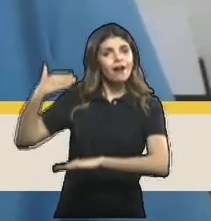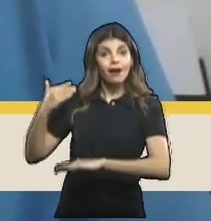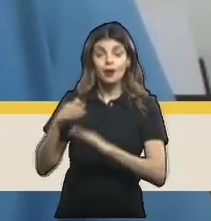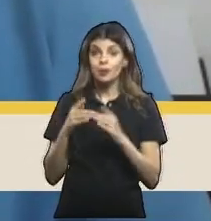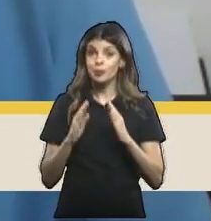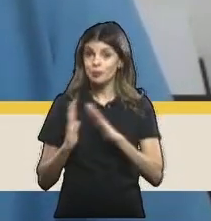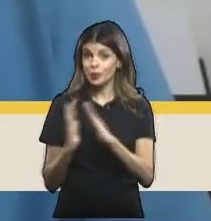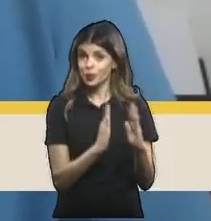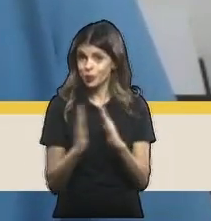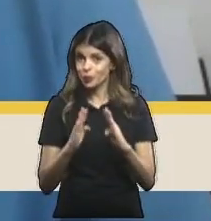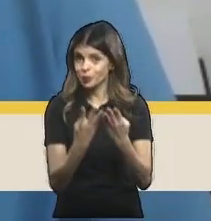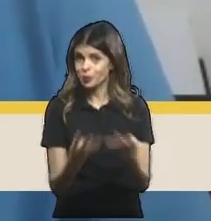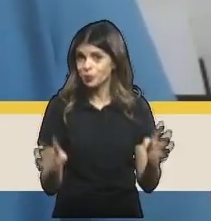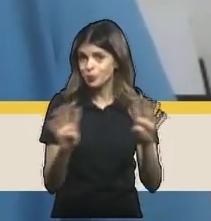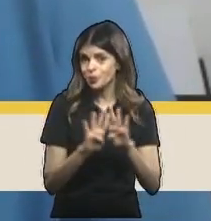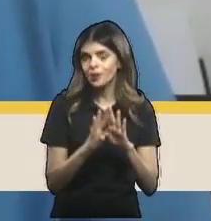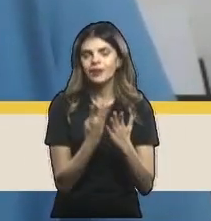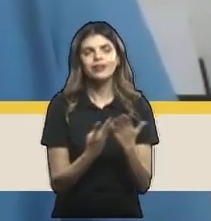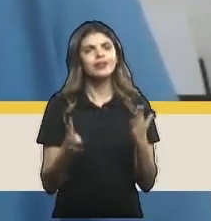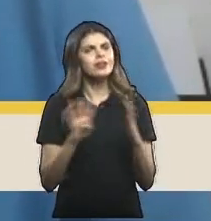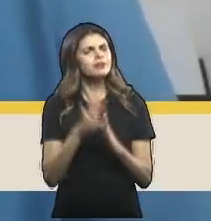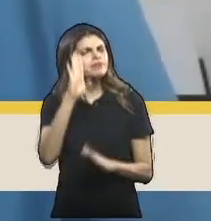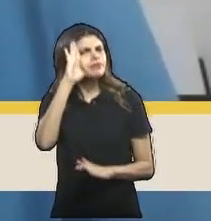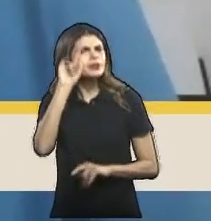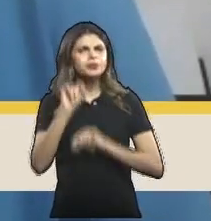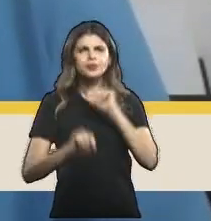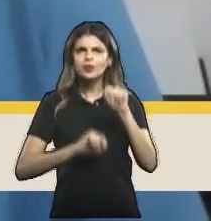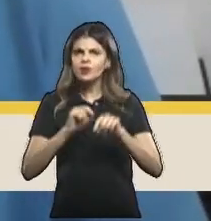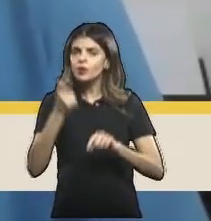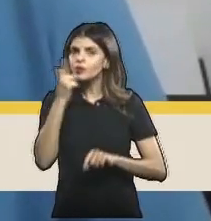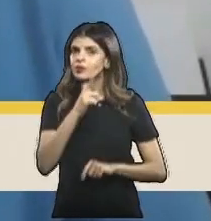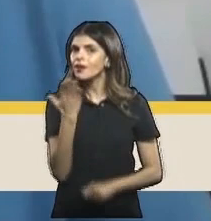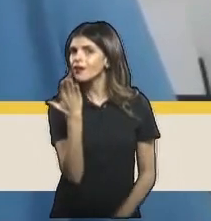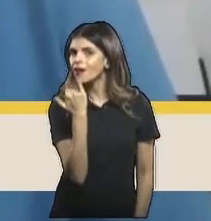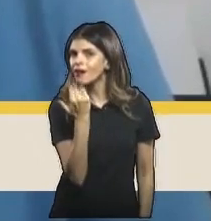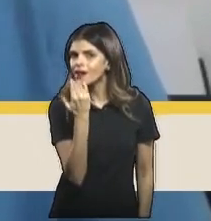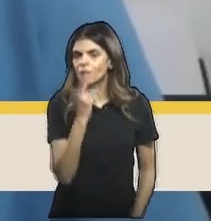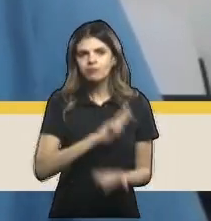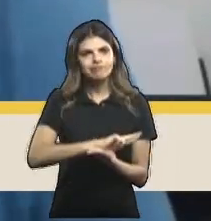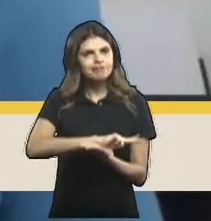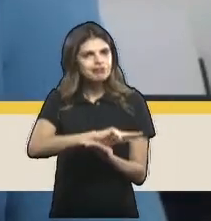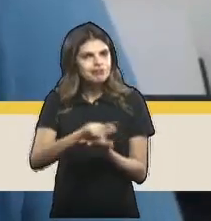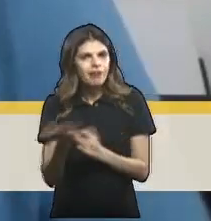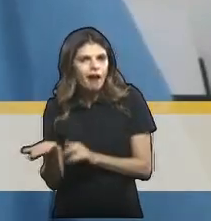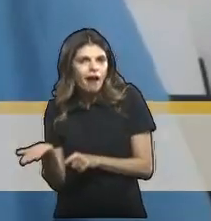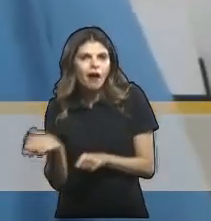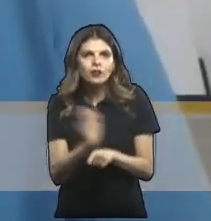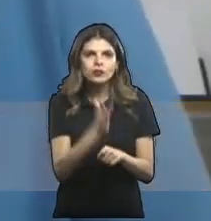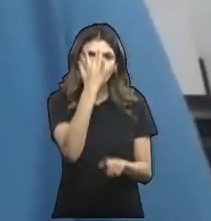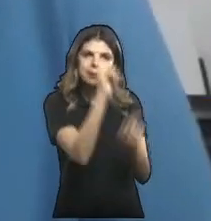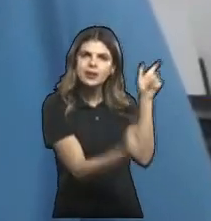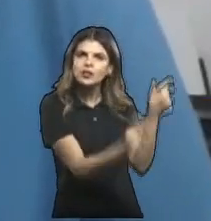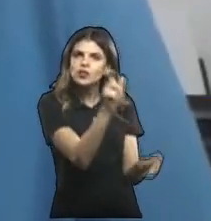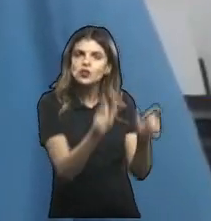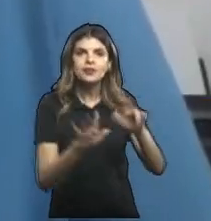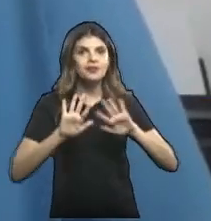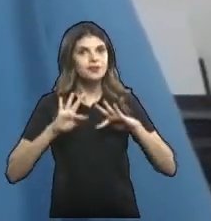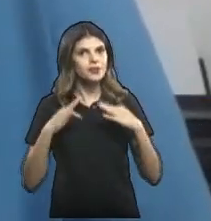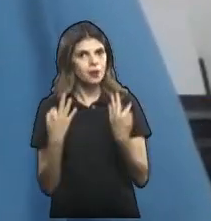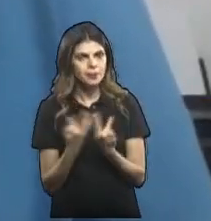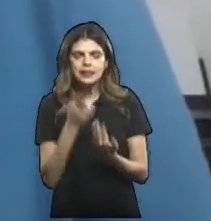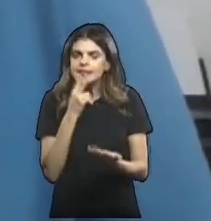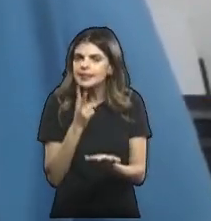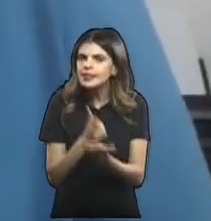esse tempo. É fundamental para que esse alimento, para que essa ajuda chegue a essas famílias